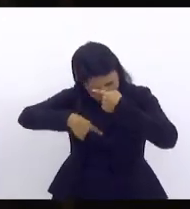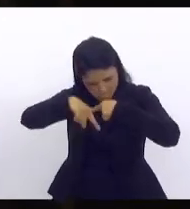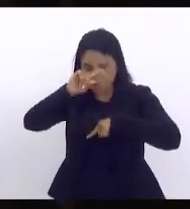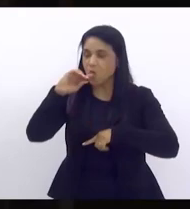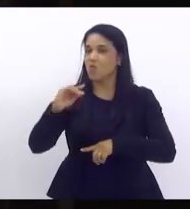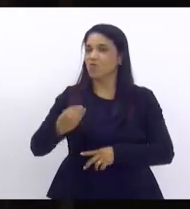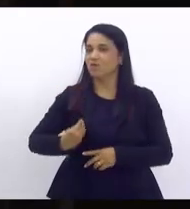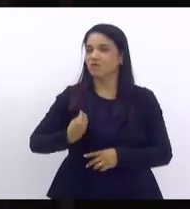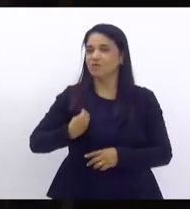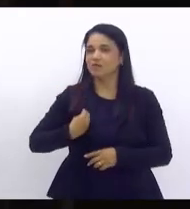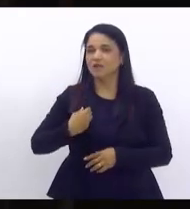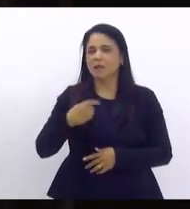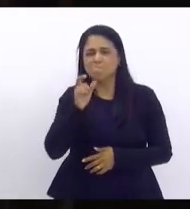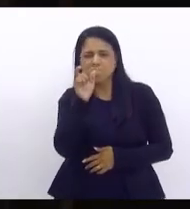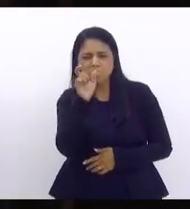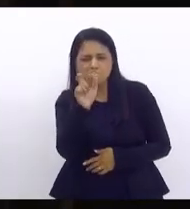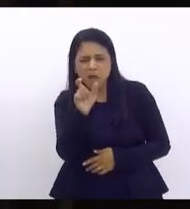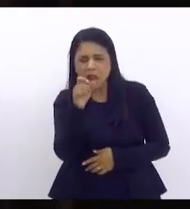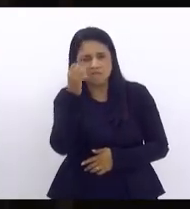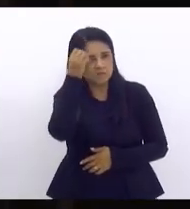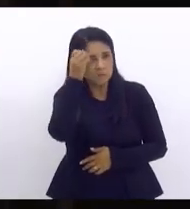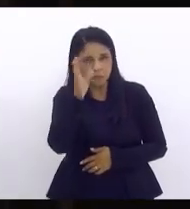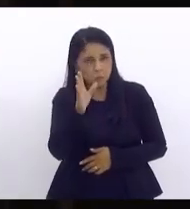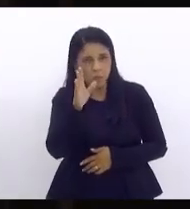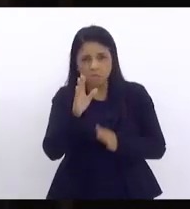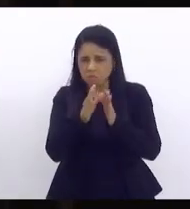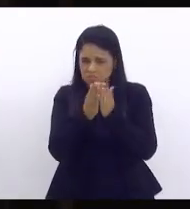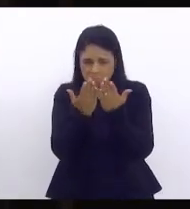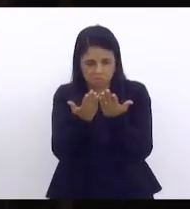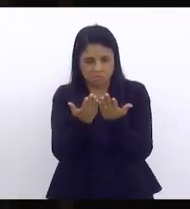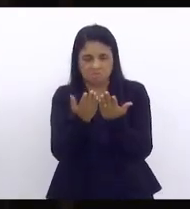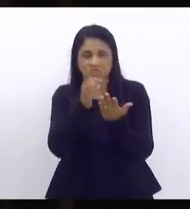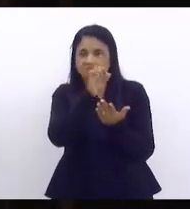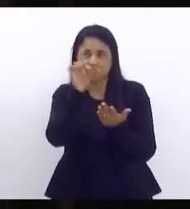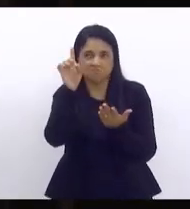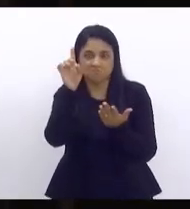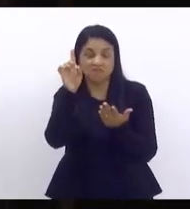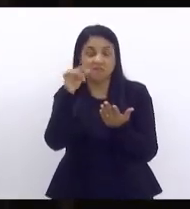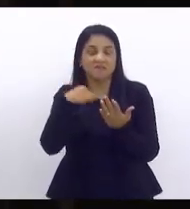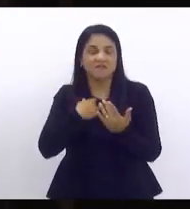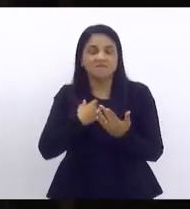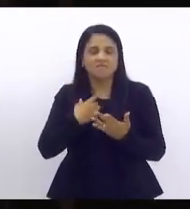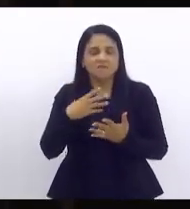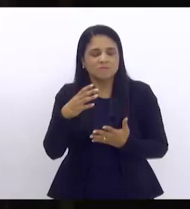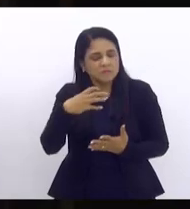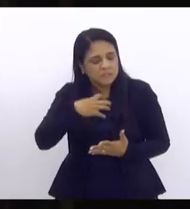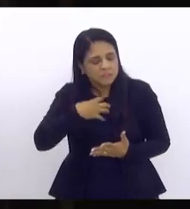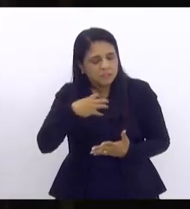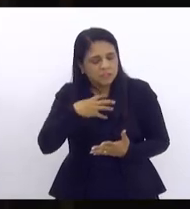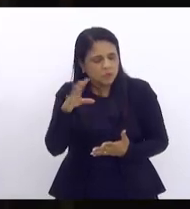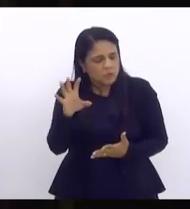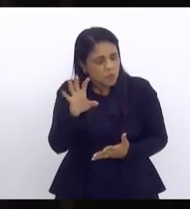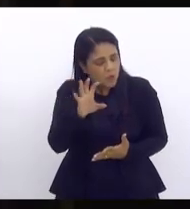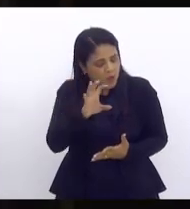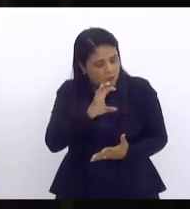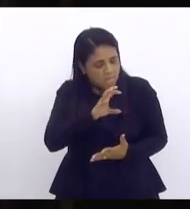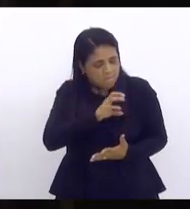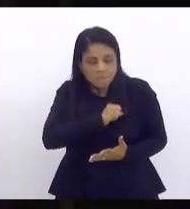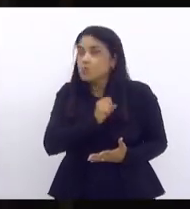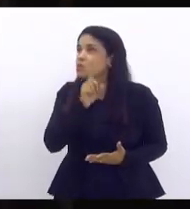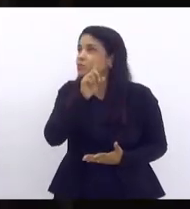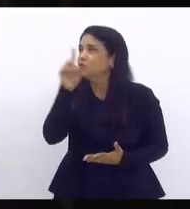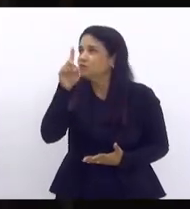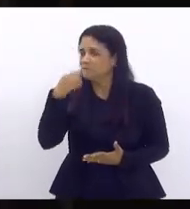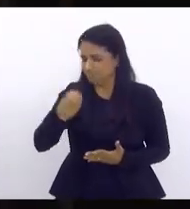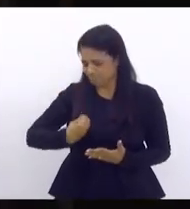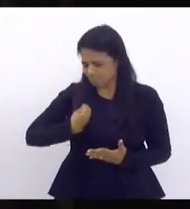não lembro a palavra que foi pregada, mas eu senti o amor de Deus tão grande na